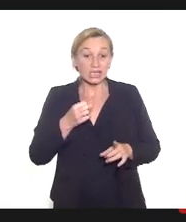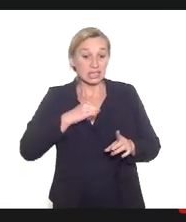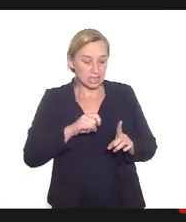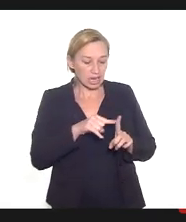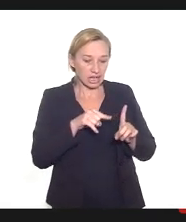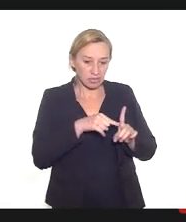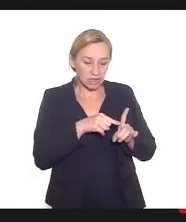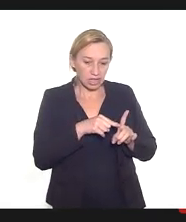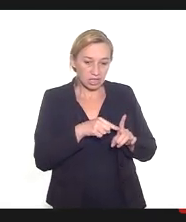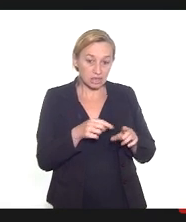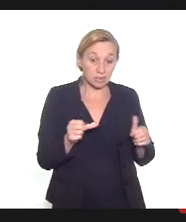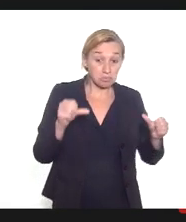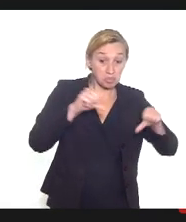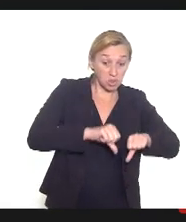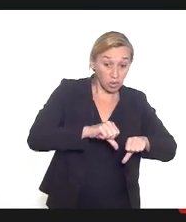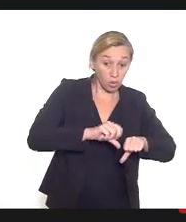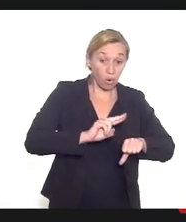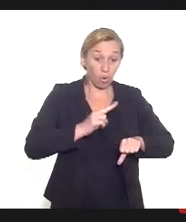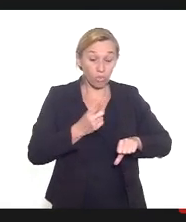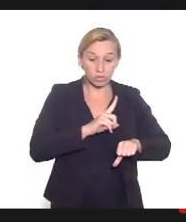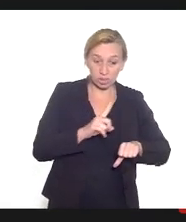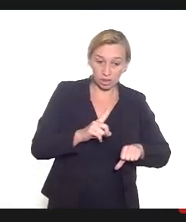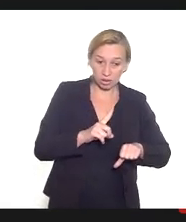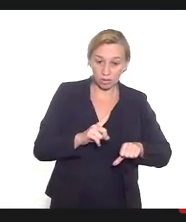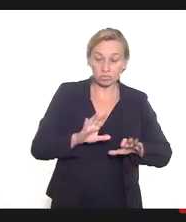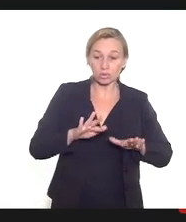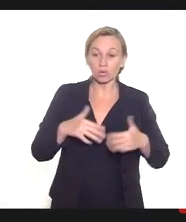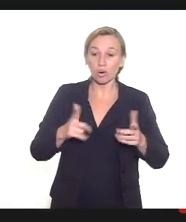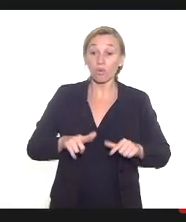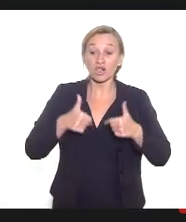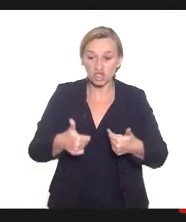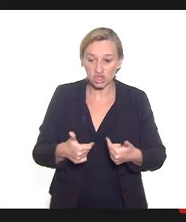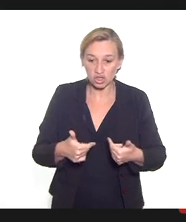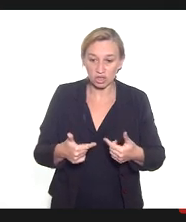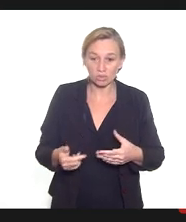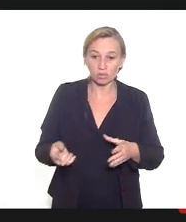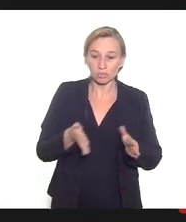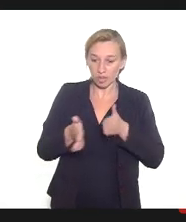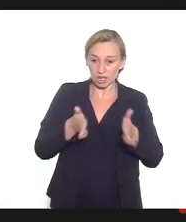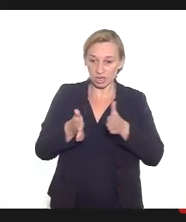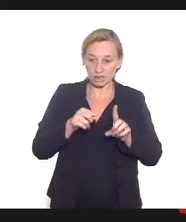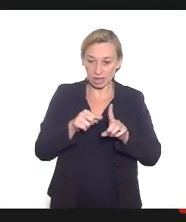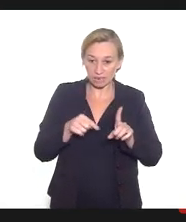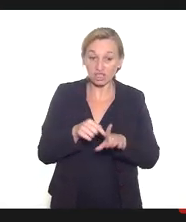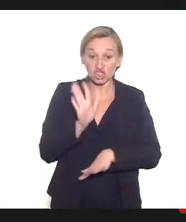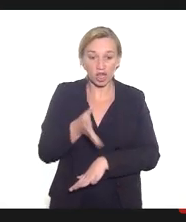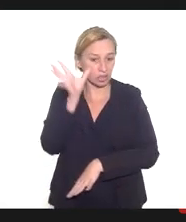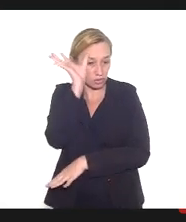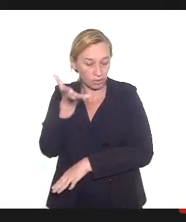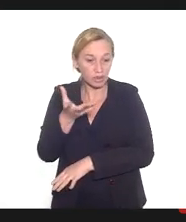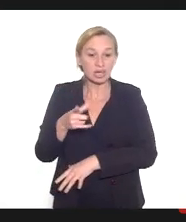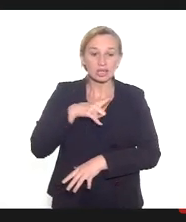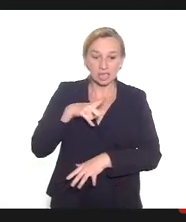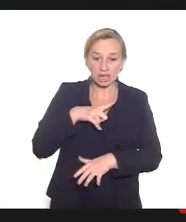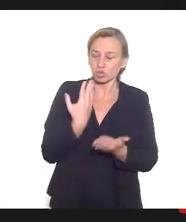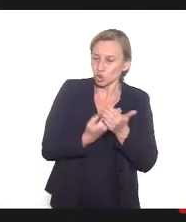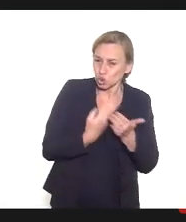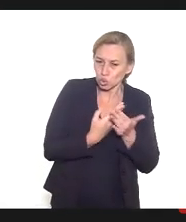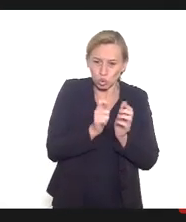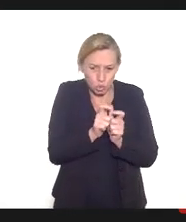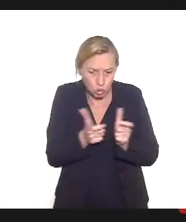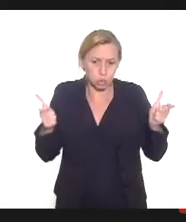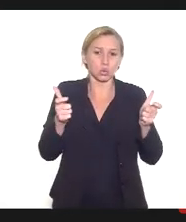convide e quais os efeitos da conferir 19 na gravidez mas isso já está resolvido nós temos amplos